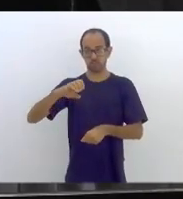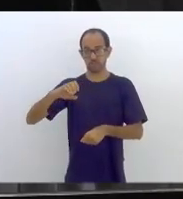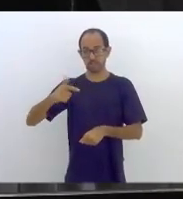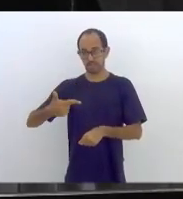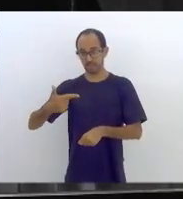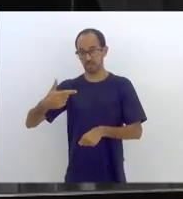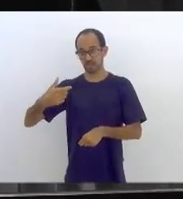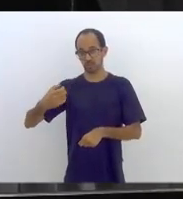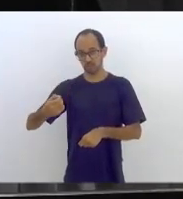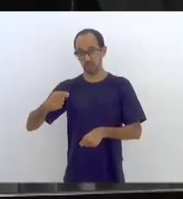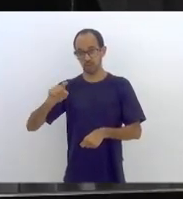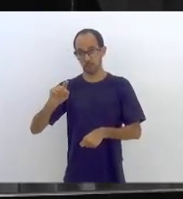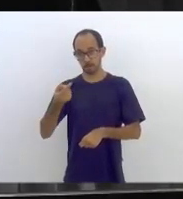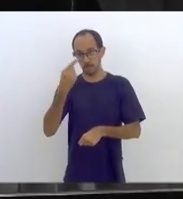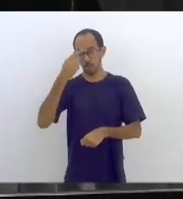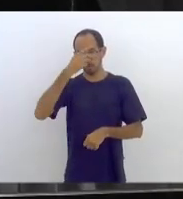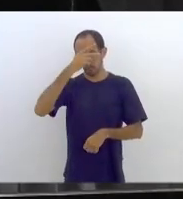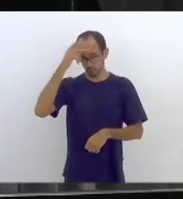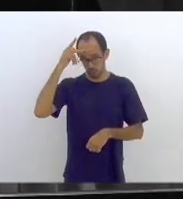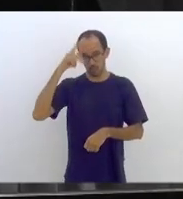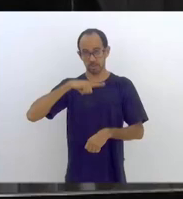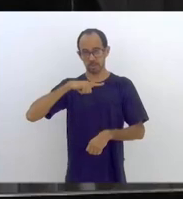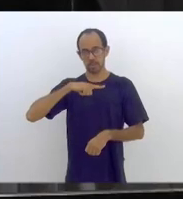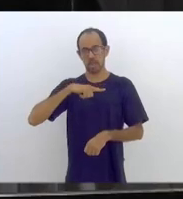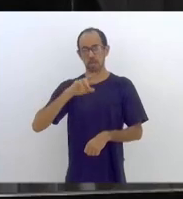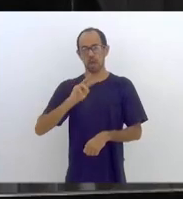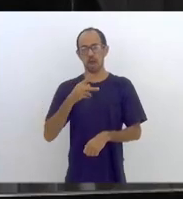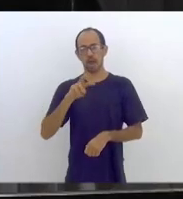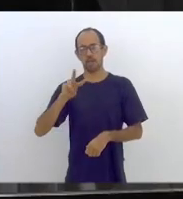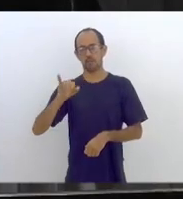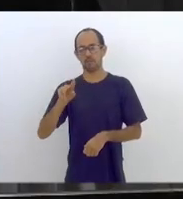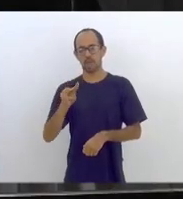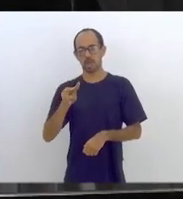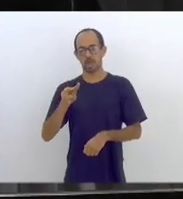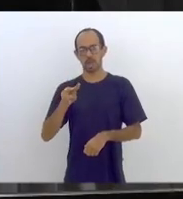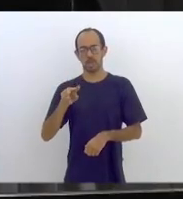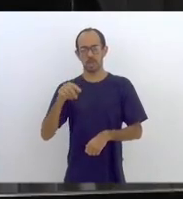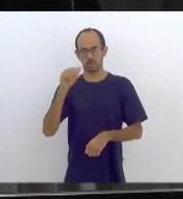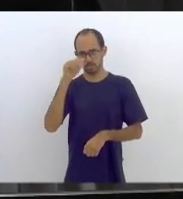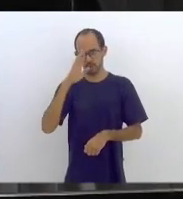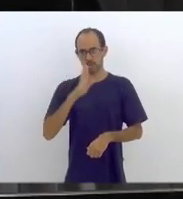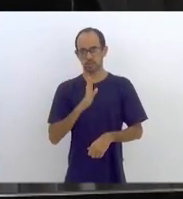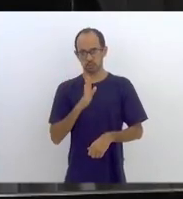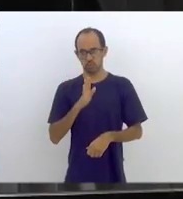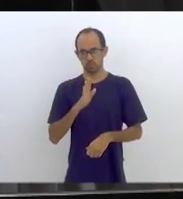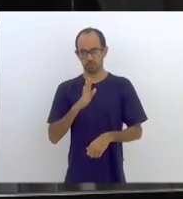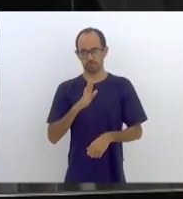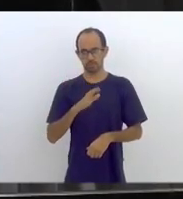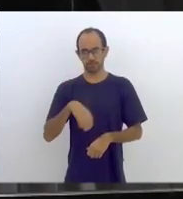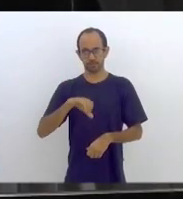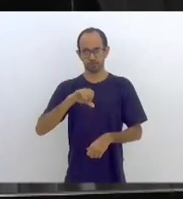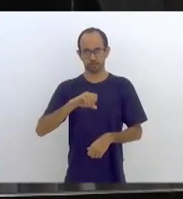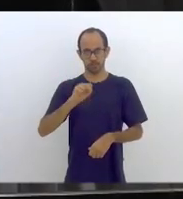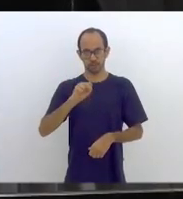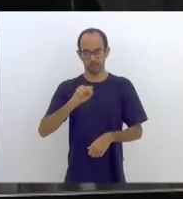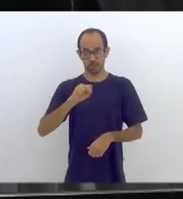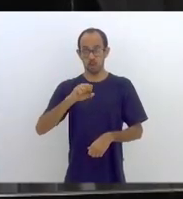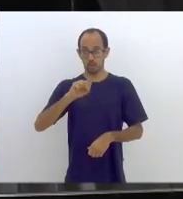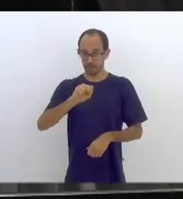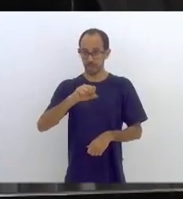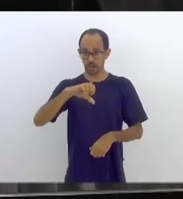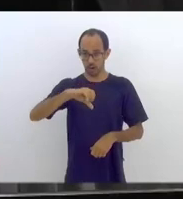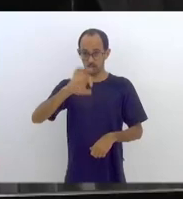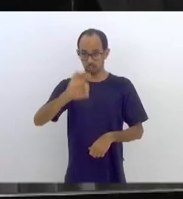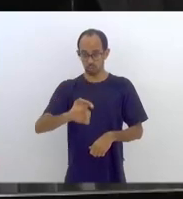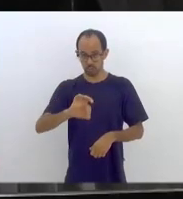mil pessoas vivem com HIV no Brasil 809% delas foram